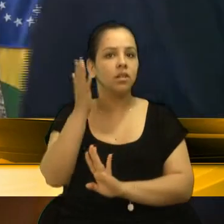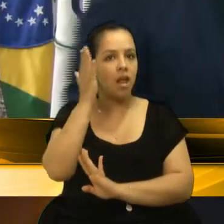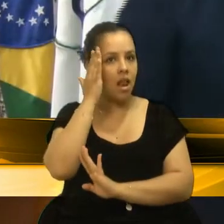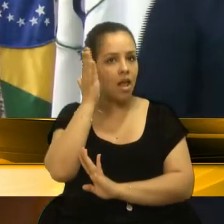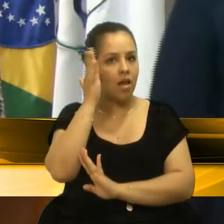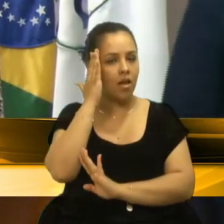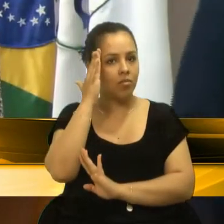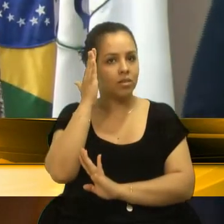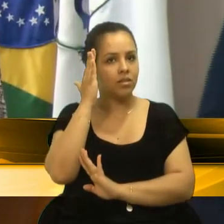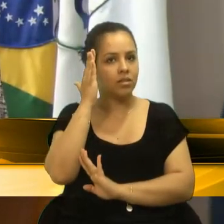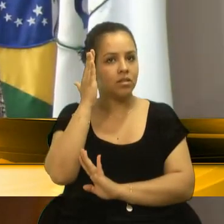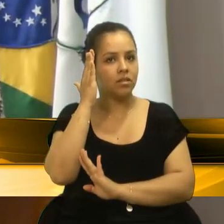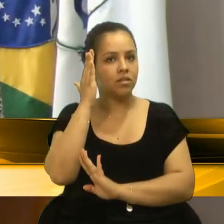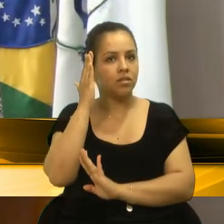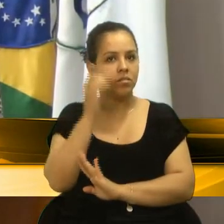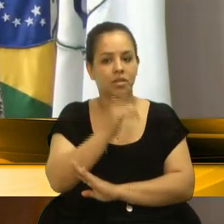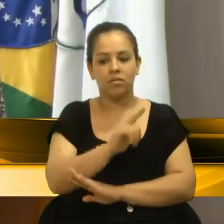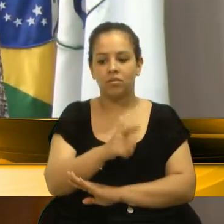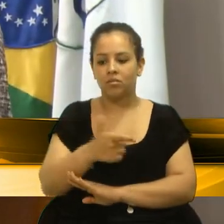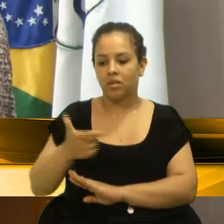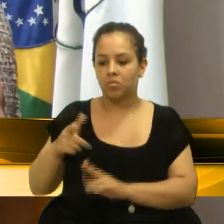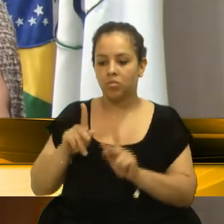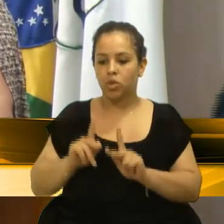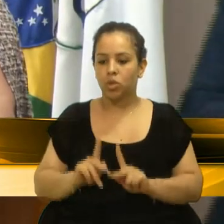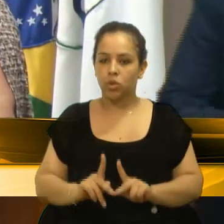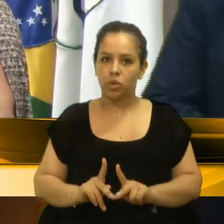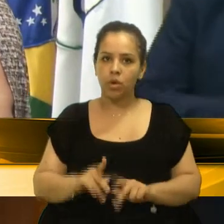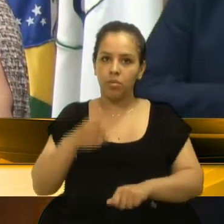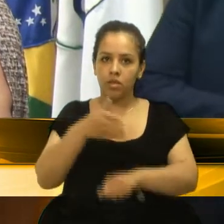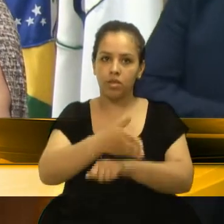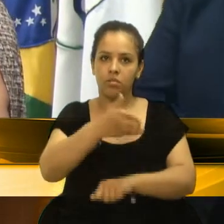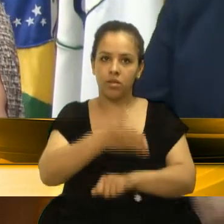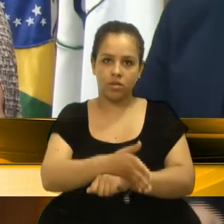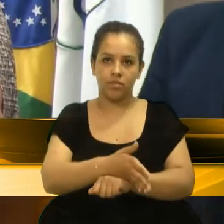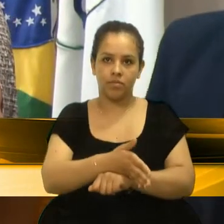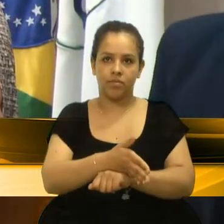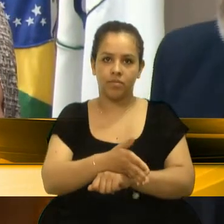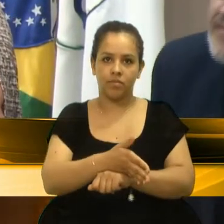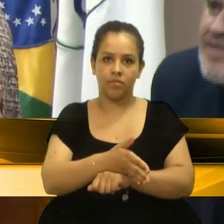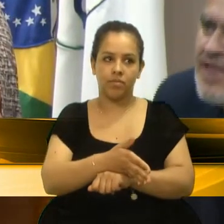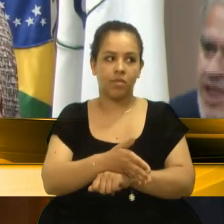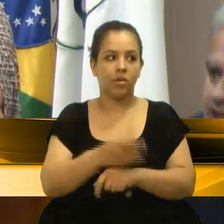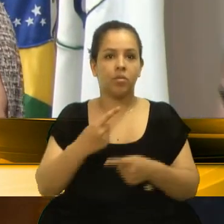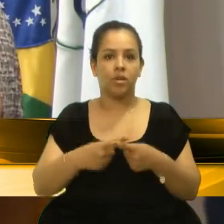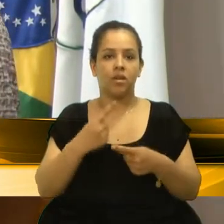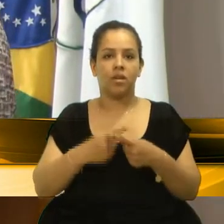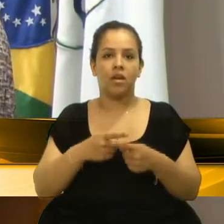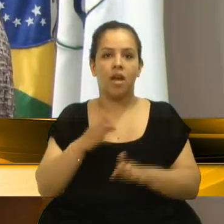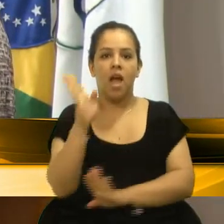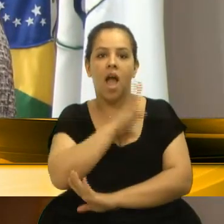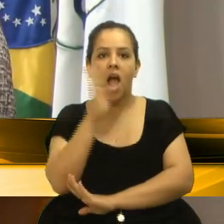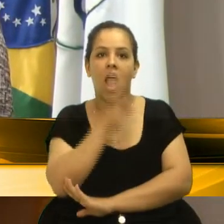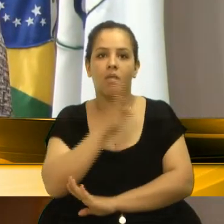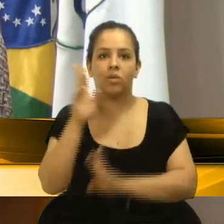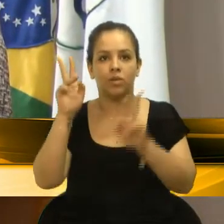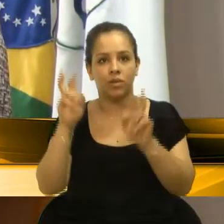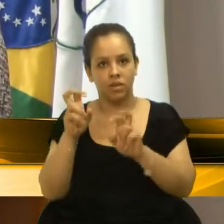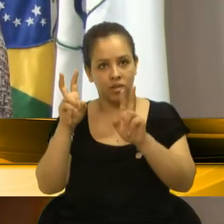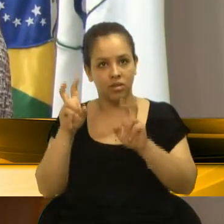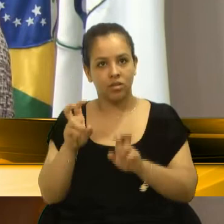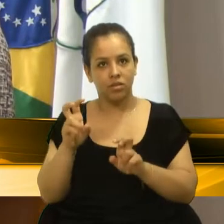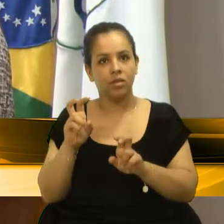para que não houvesse quórum. Por óbvio, a relevância e urgência do assunto, tratando-se de decisão